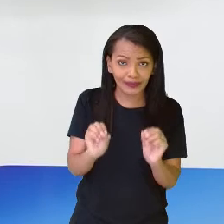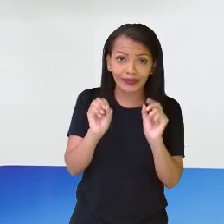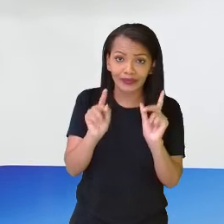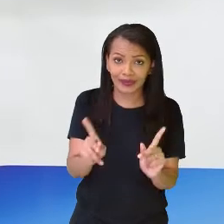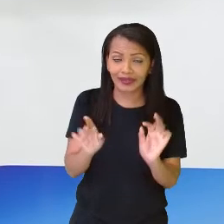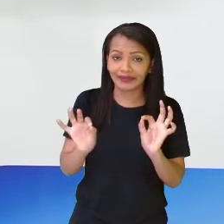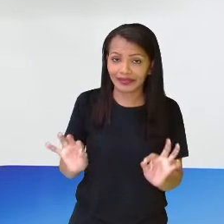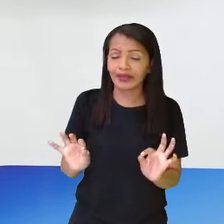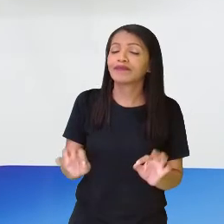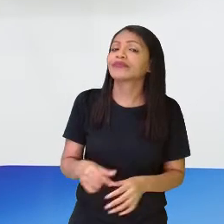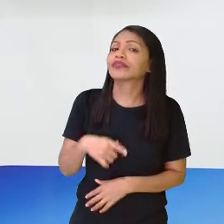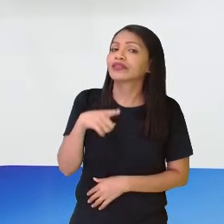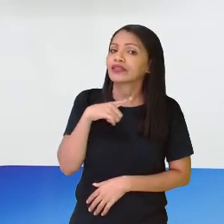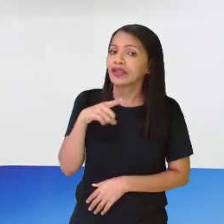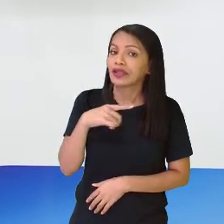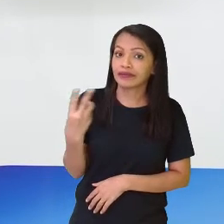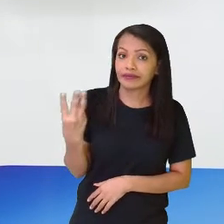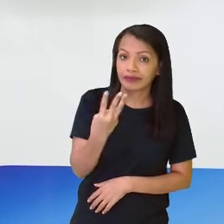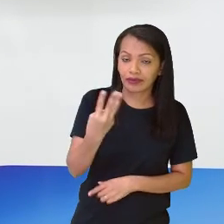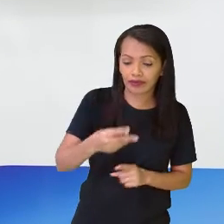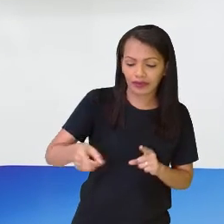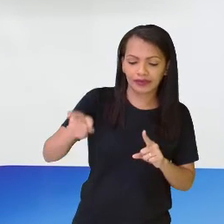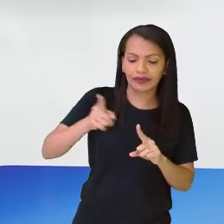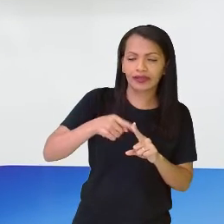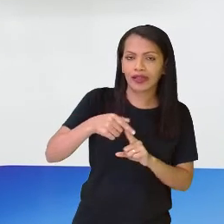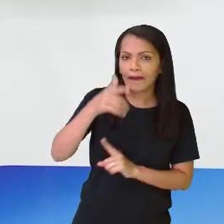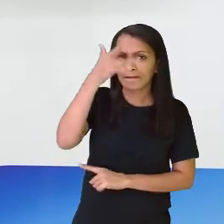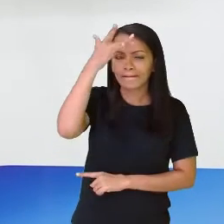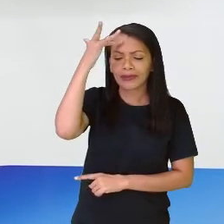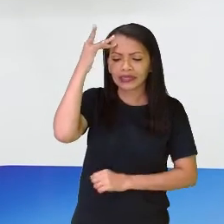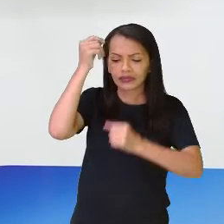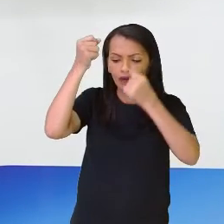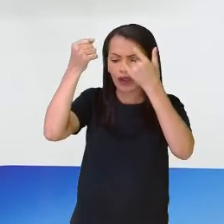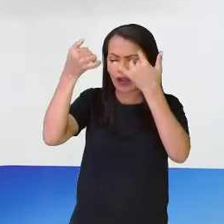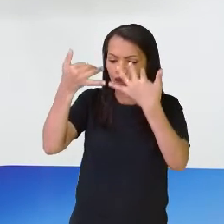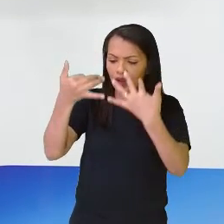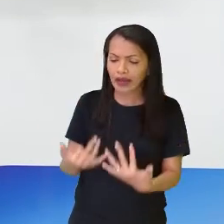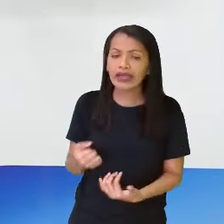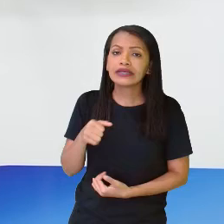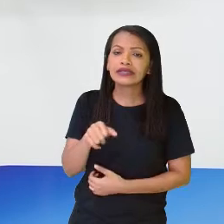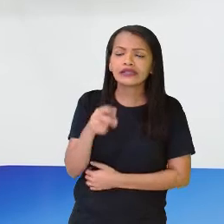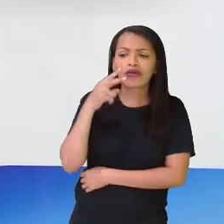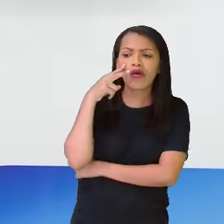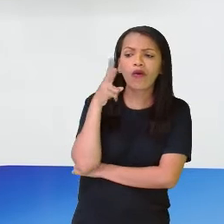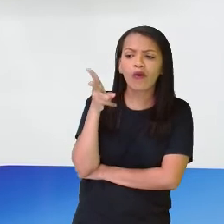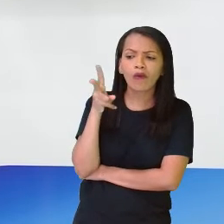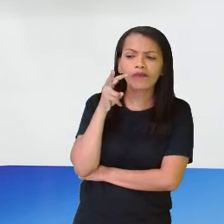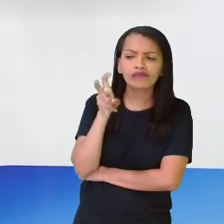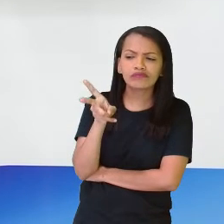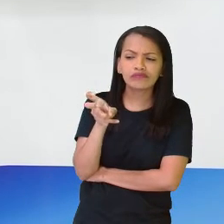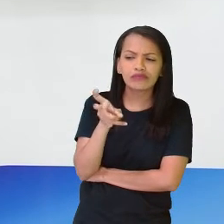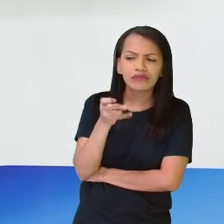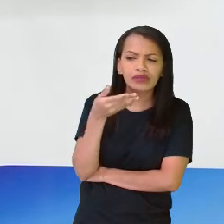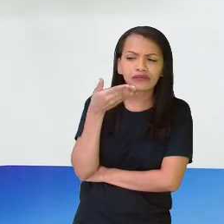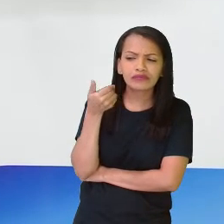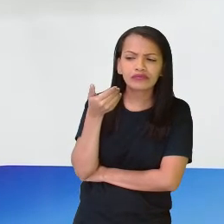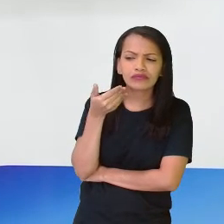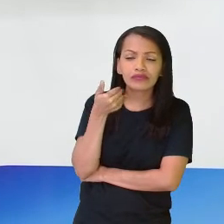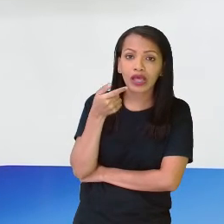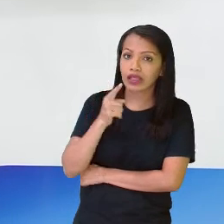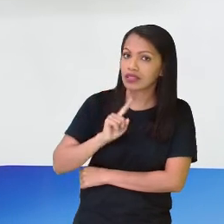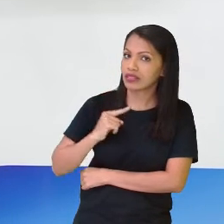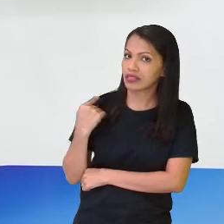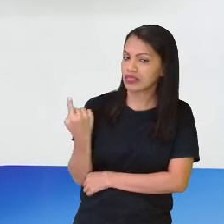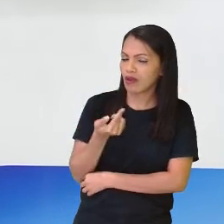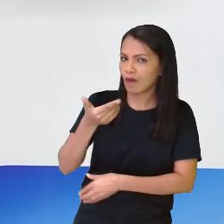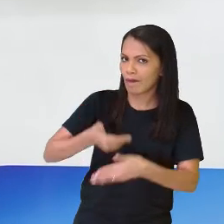existem 3 tipos. É aquela pessoa que conta a história. Se é um narrador observador, ele não participa, ele só observa